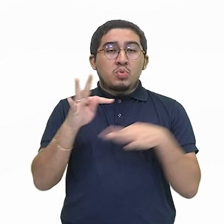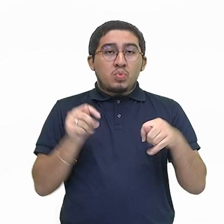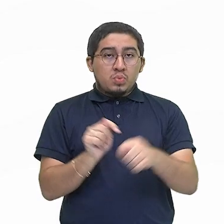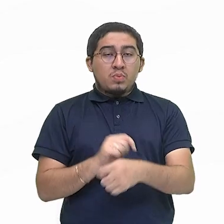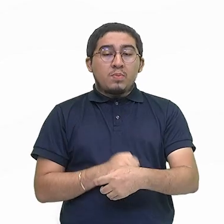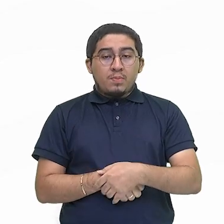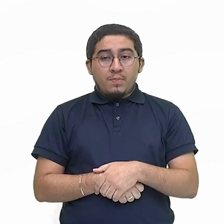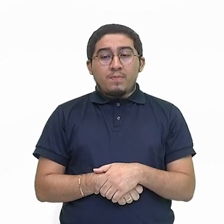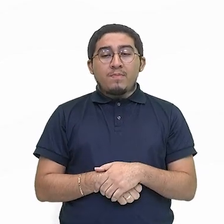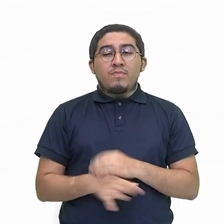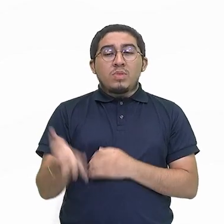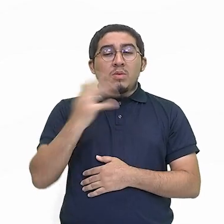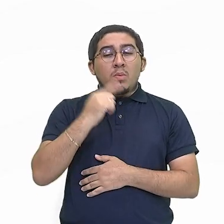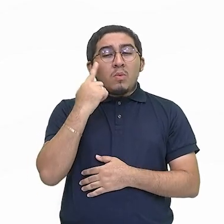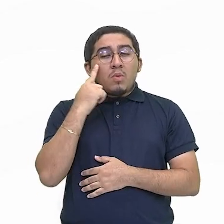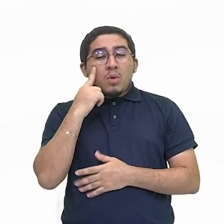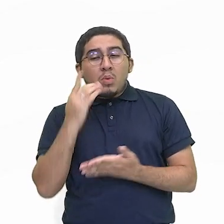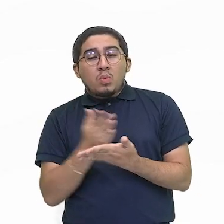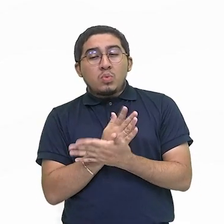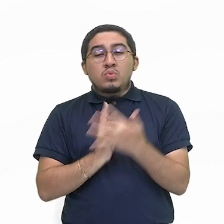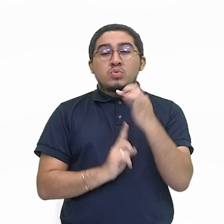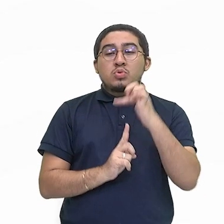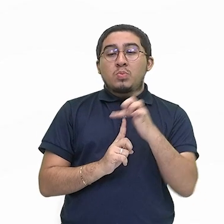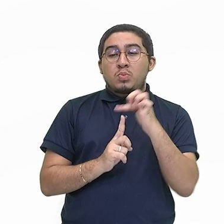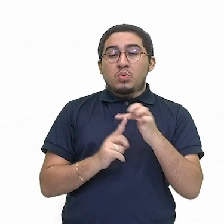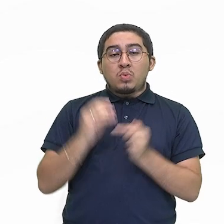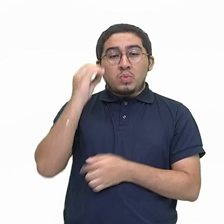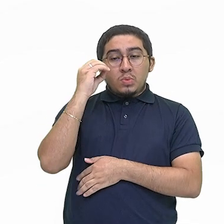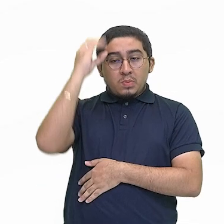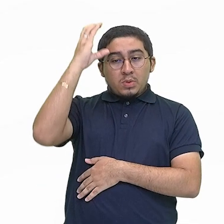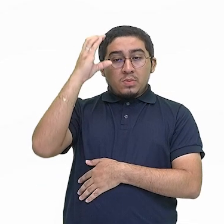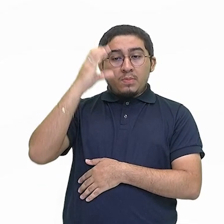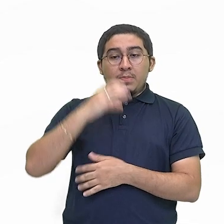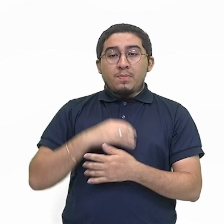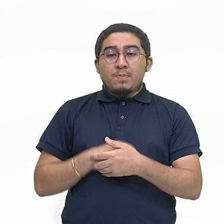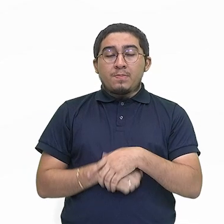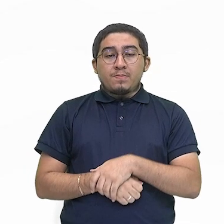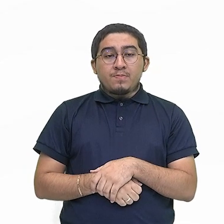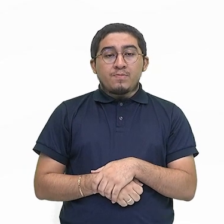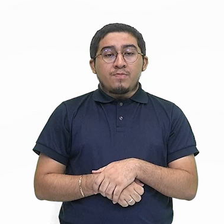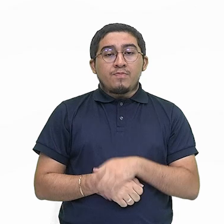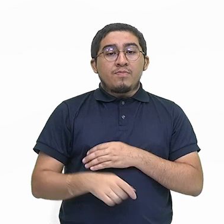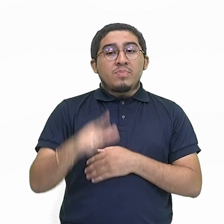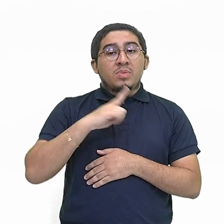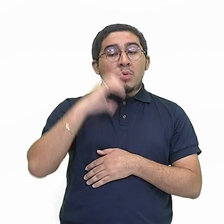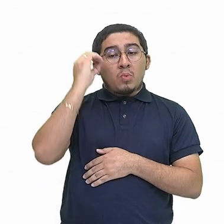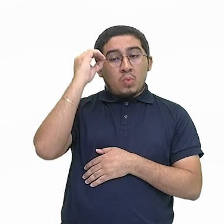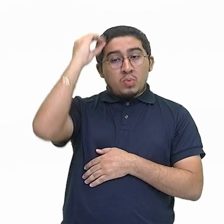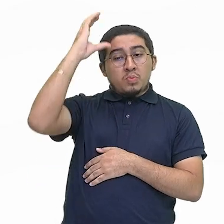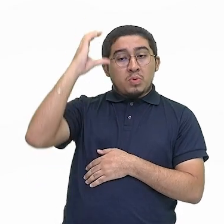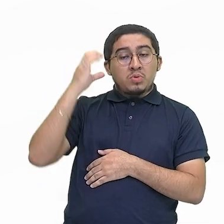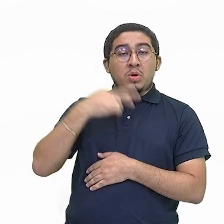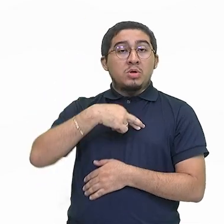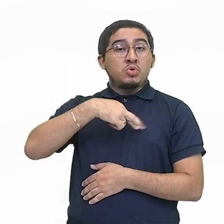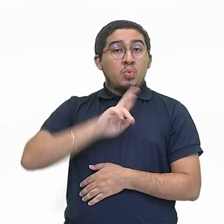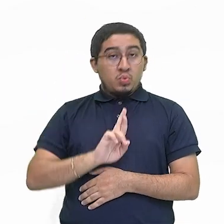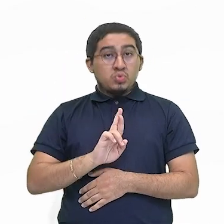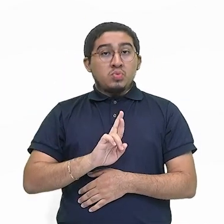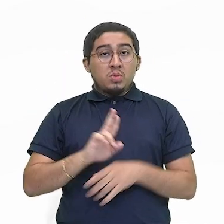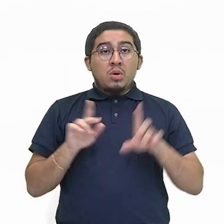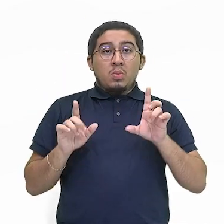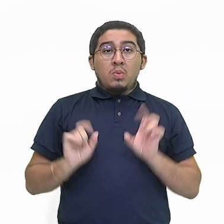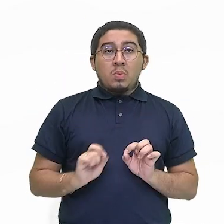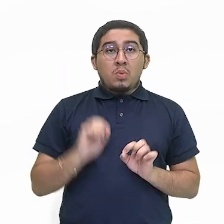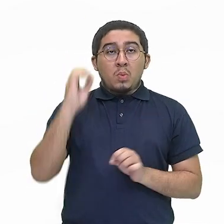alguns tipos de conhecimento. Vamos lá? Veja aí, nós temos os conhecimentos chamado conhecimento religioso, né, que é um